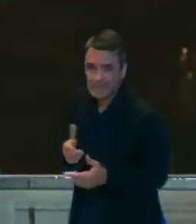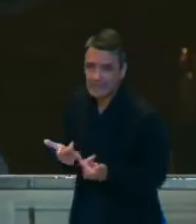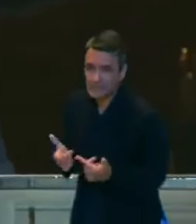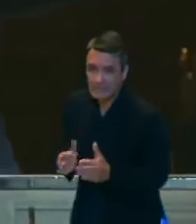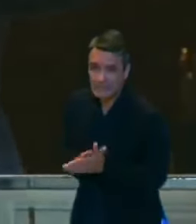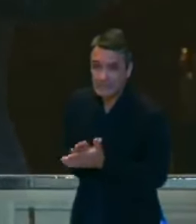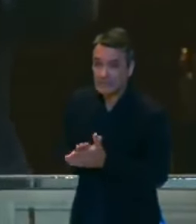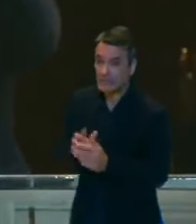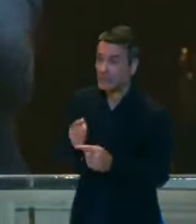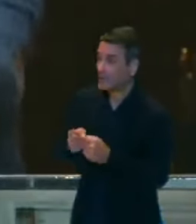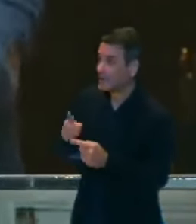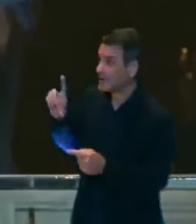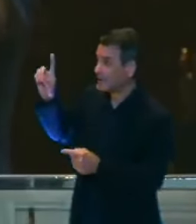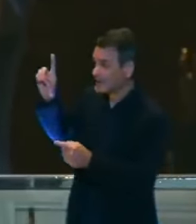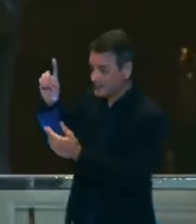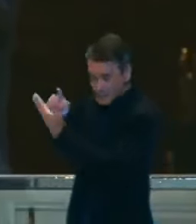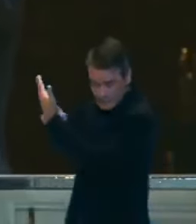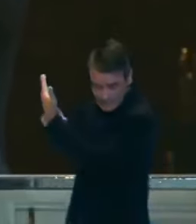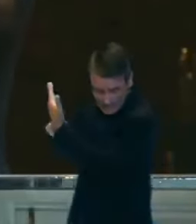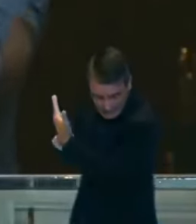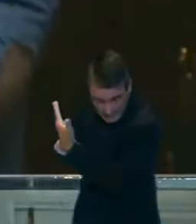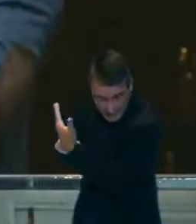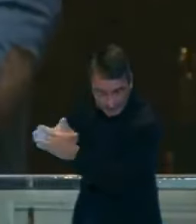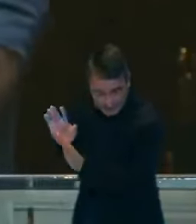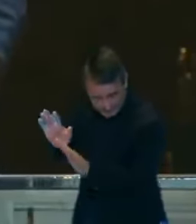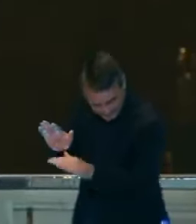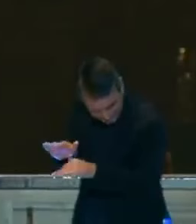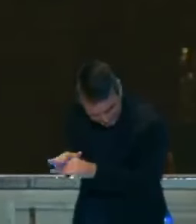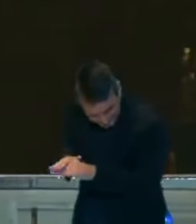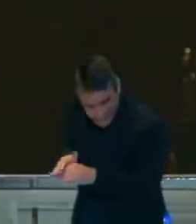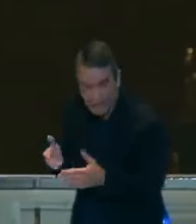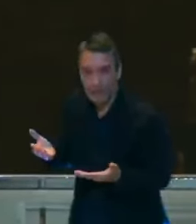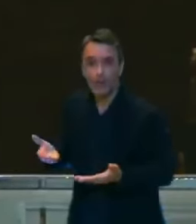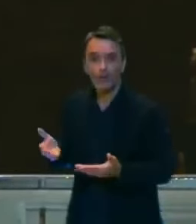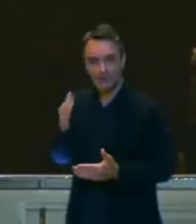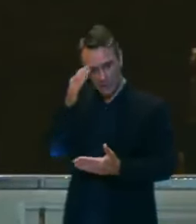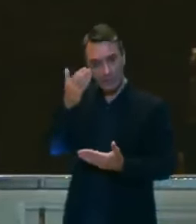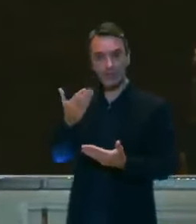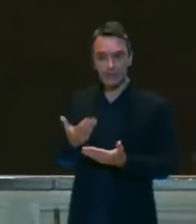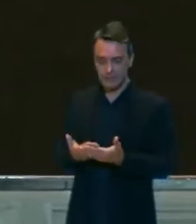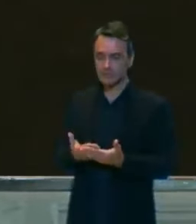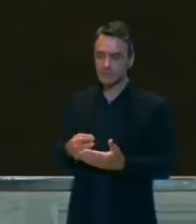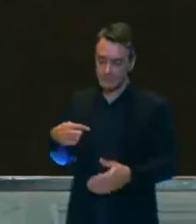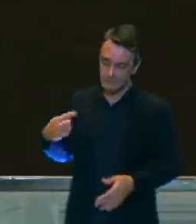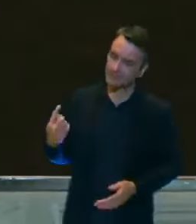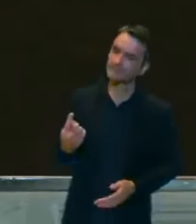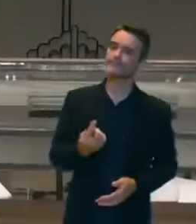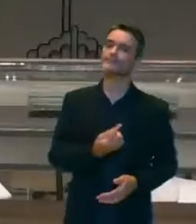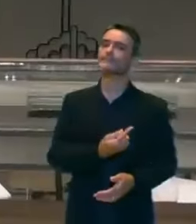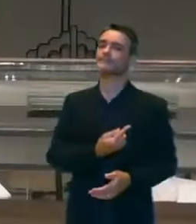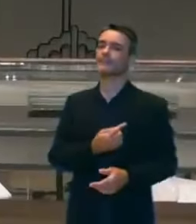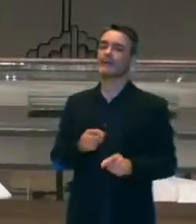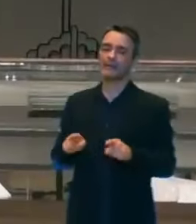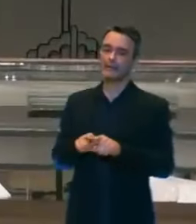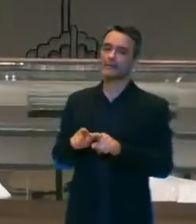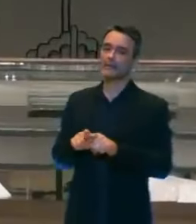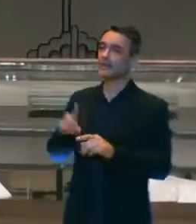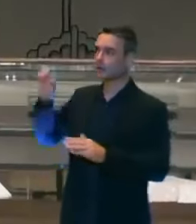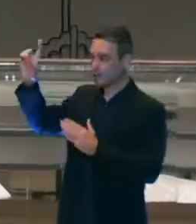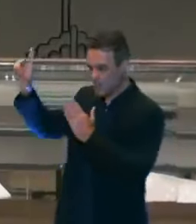Deus havia se revelado a ele. Hoje eu creio que podemos ter um encontro com Deus que vai nos